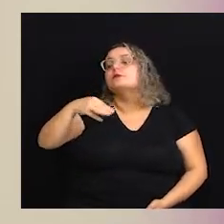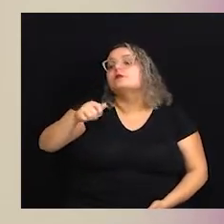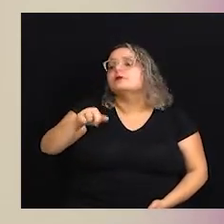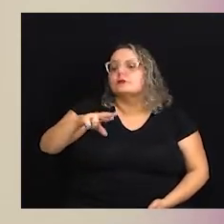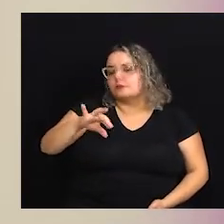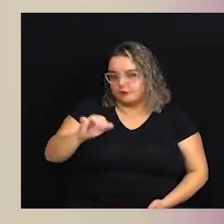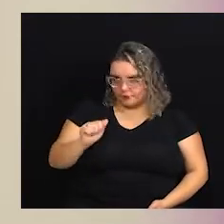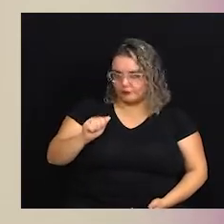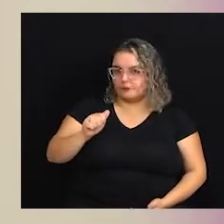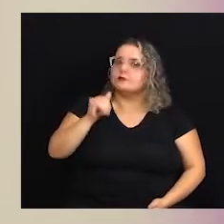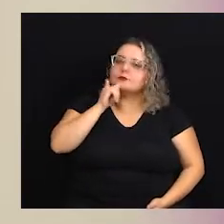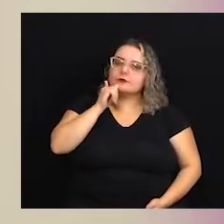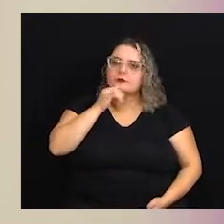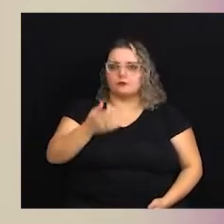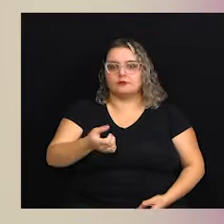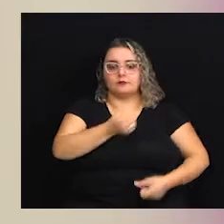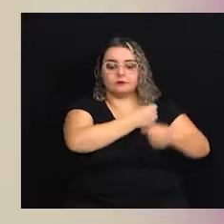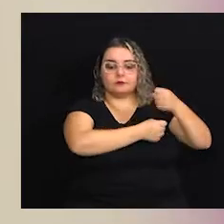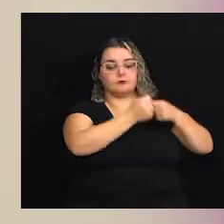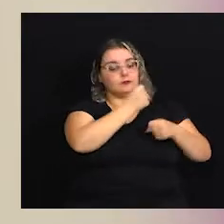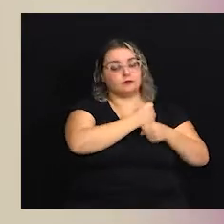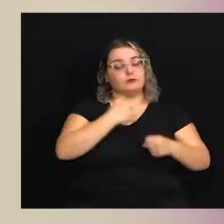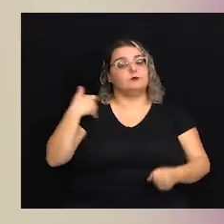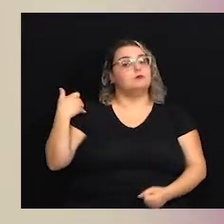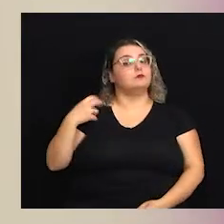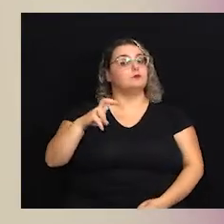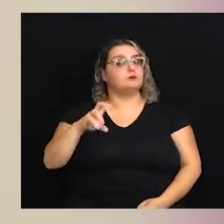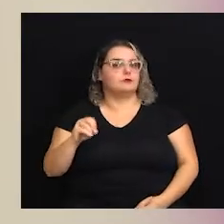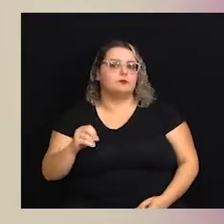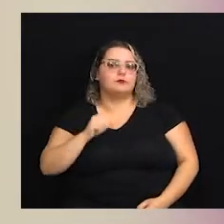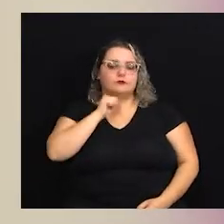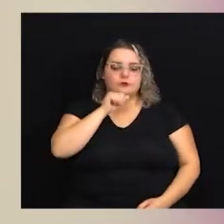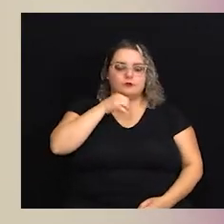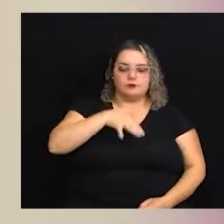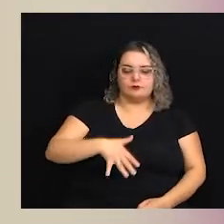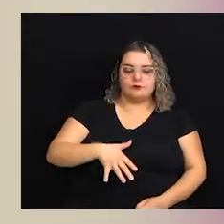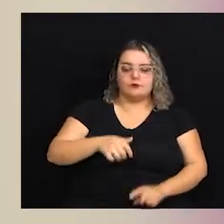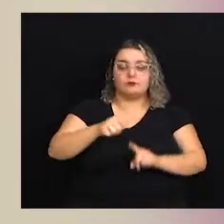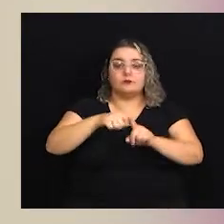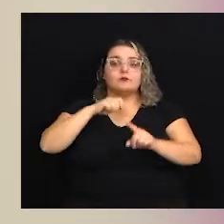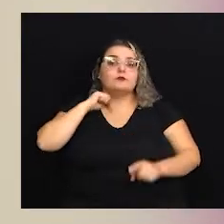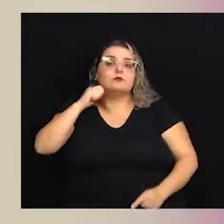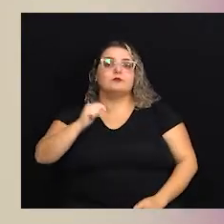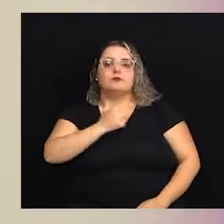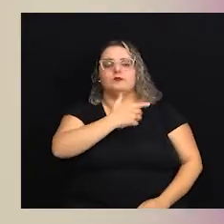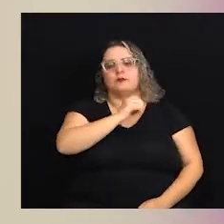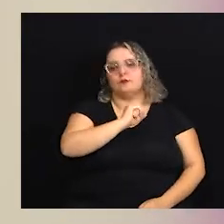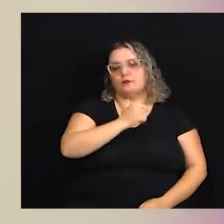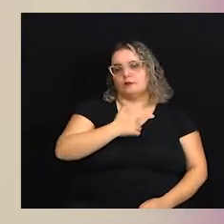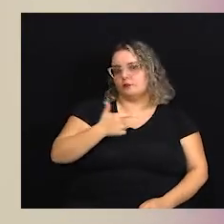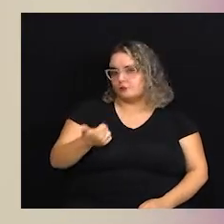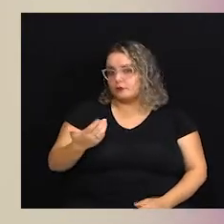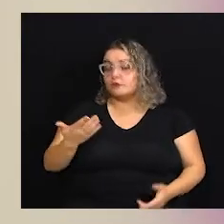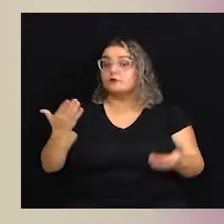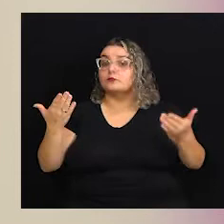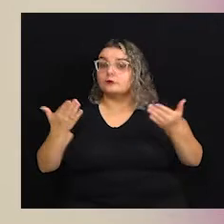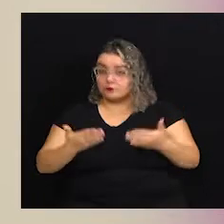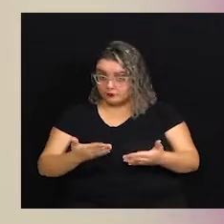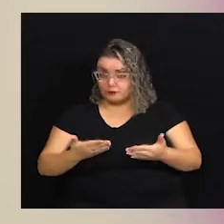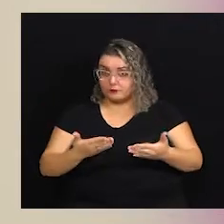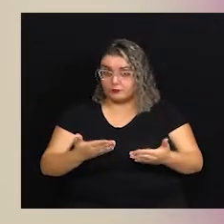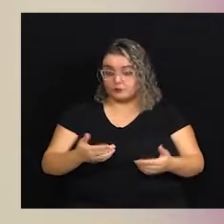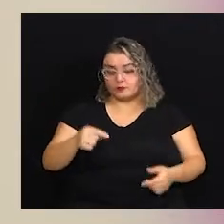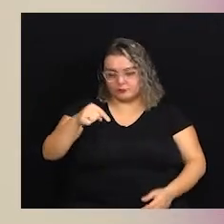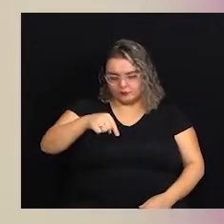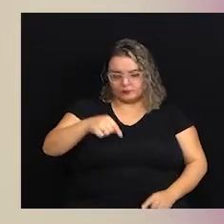Maria menstruou ano passado, está com 50 anos, menstruou em abril de 2021, por exemplo. E agora, Maria, já estamos